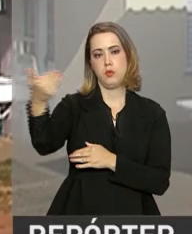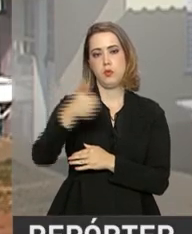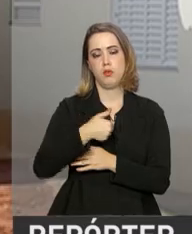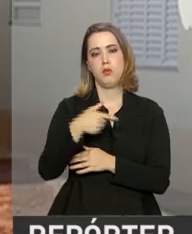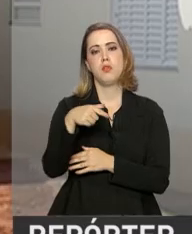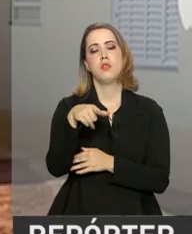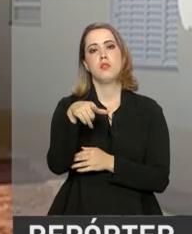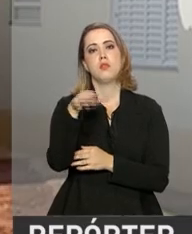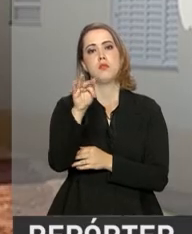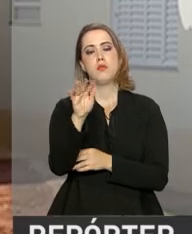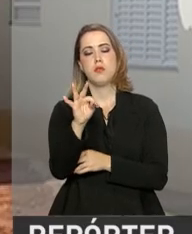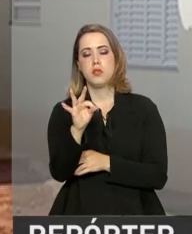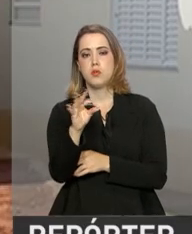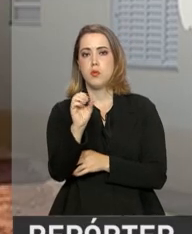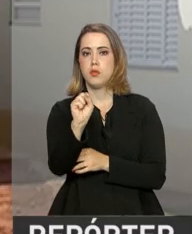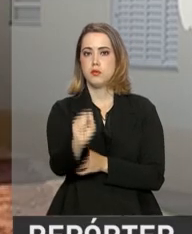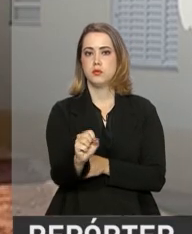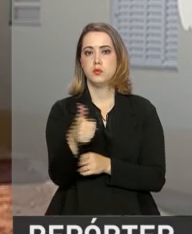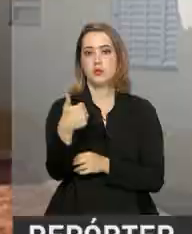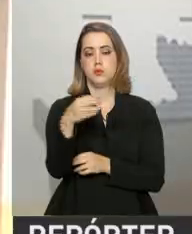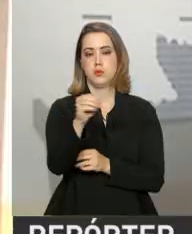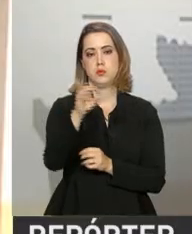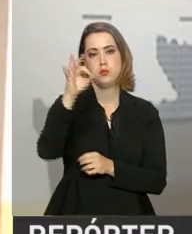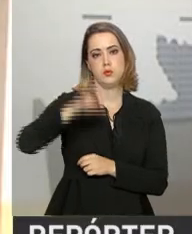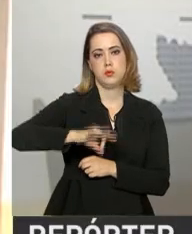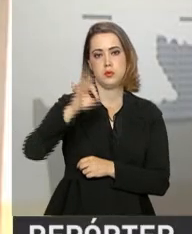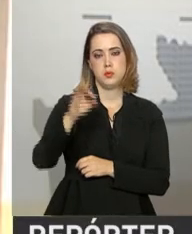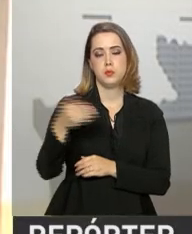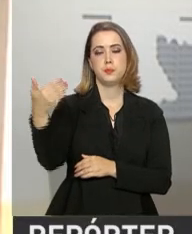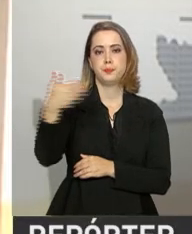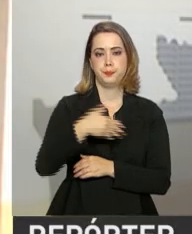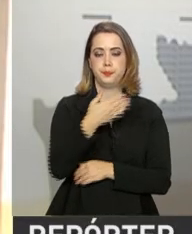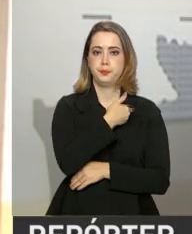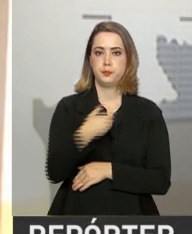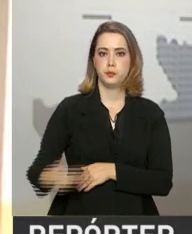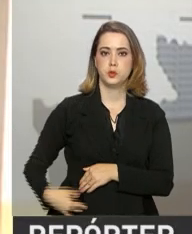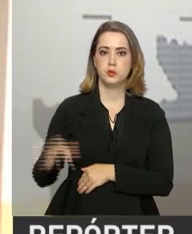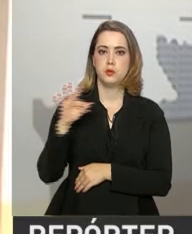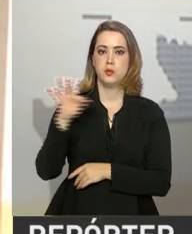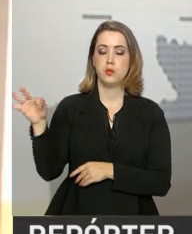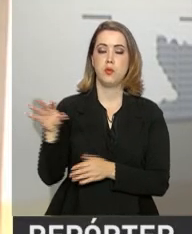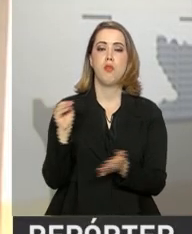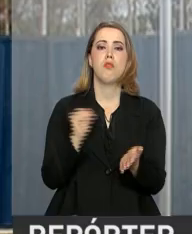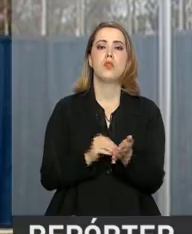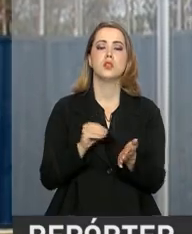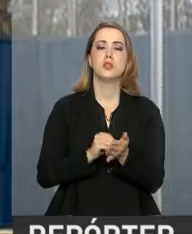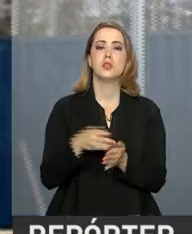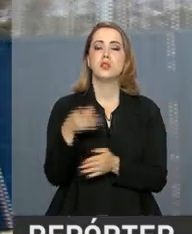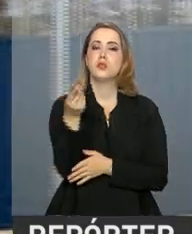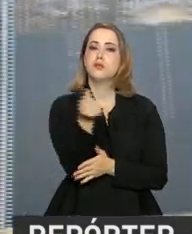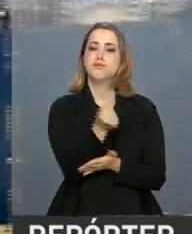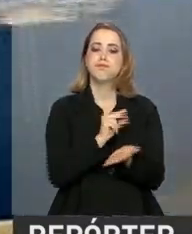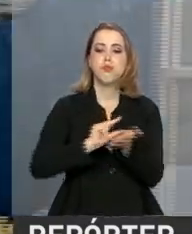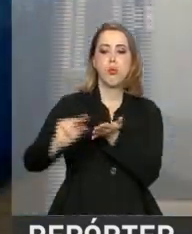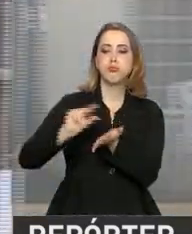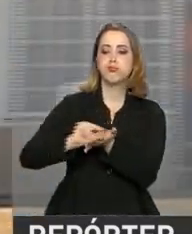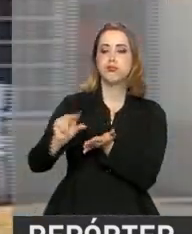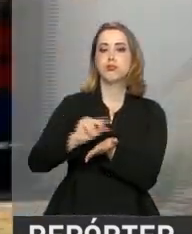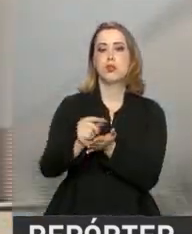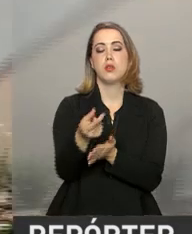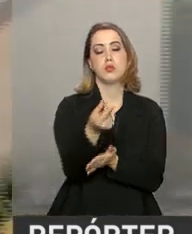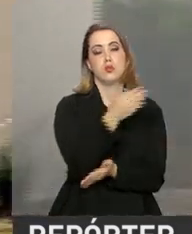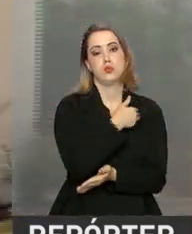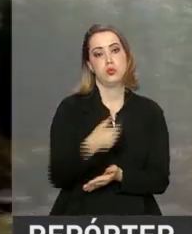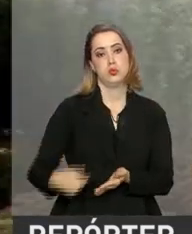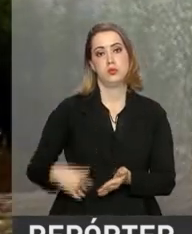10% da União até a publicação da Norma quando acabava o dinheiro da União a caixa continuava oferecendo